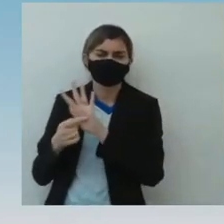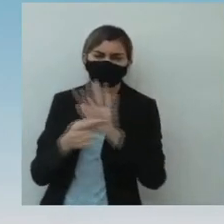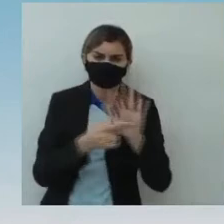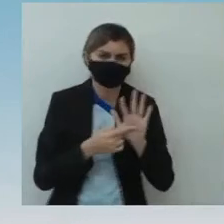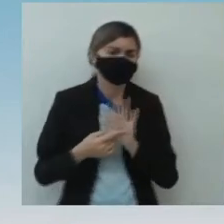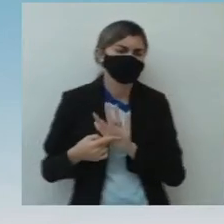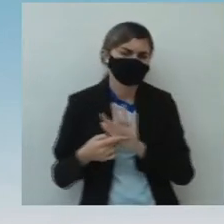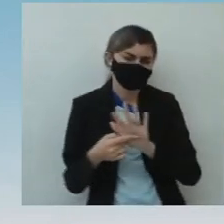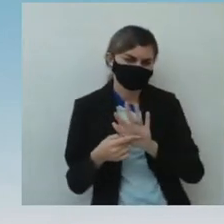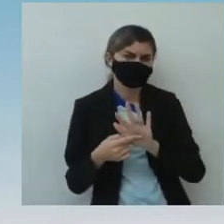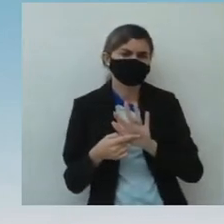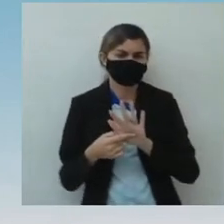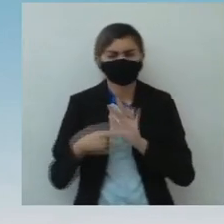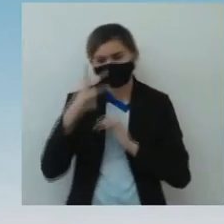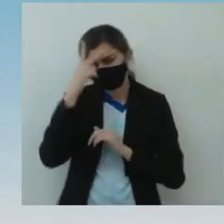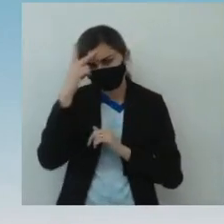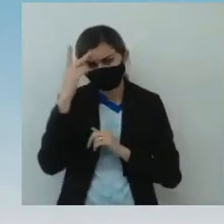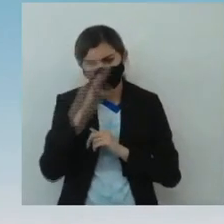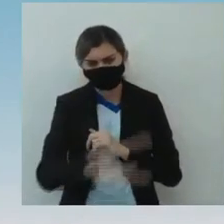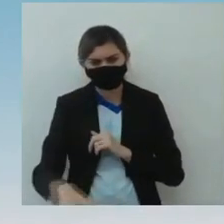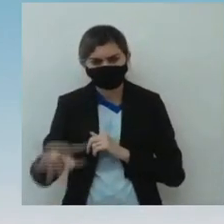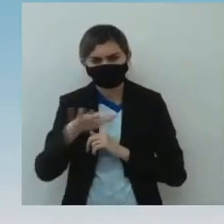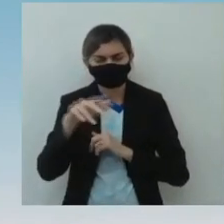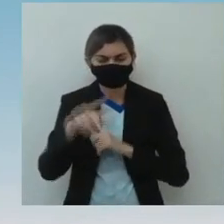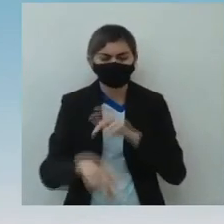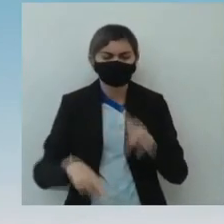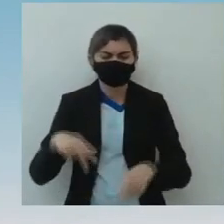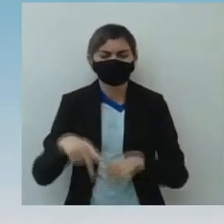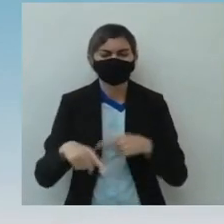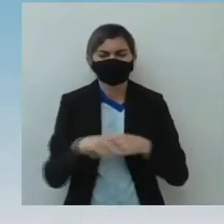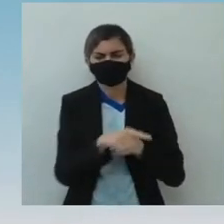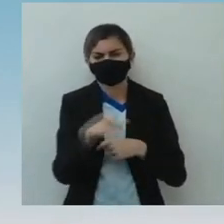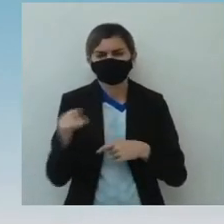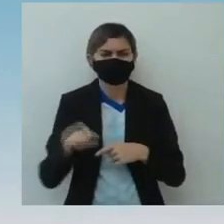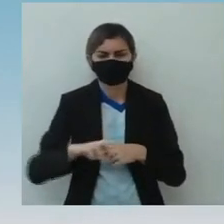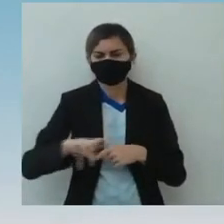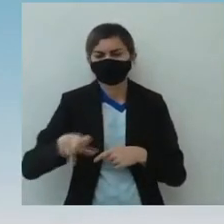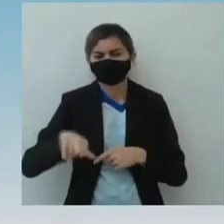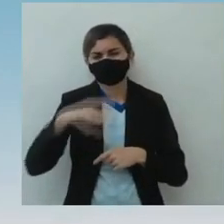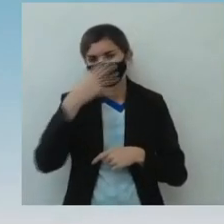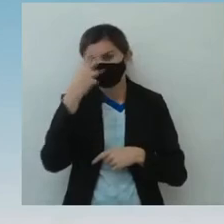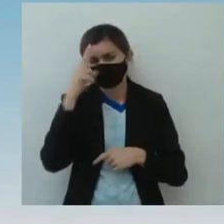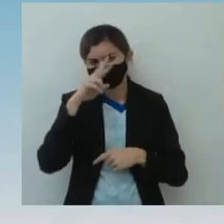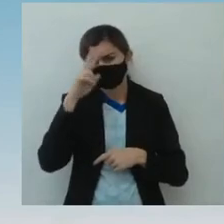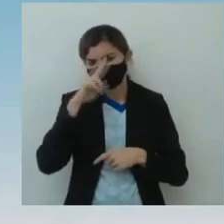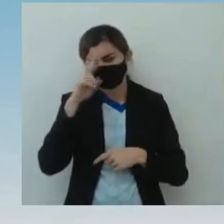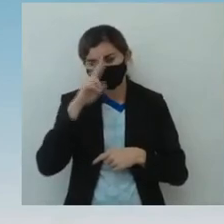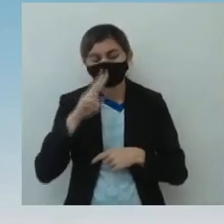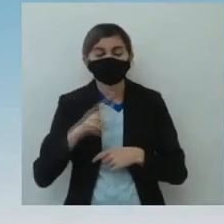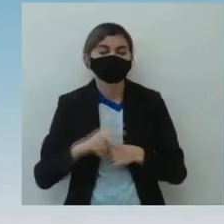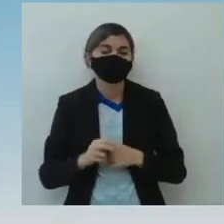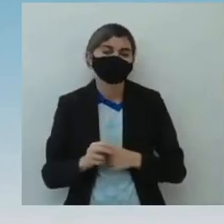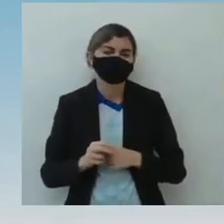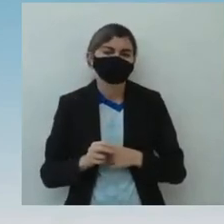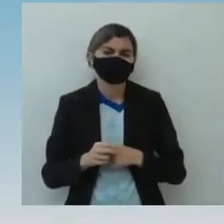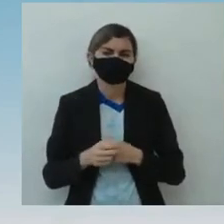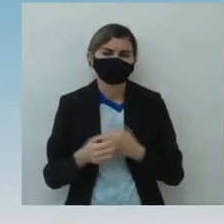que as pessoas não é o público elas não se lembram de